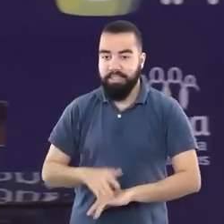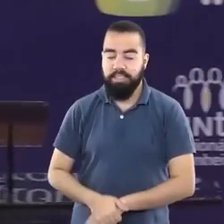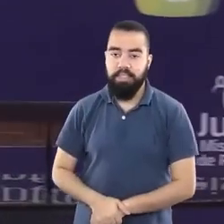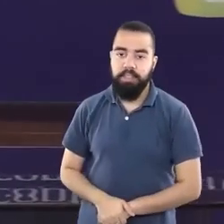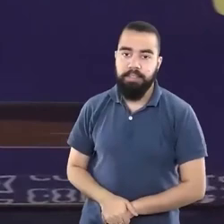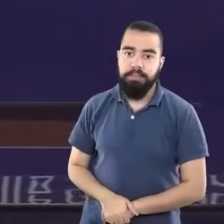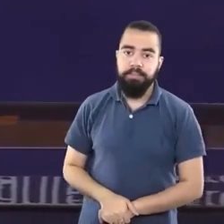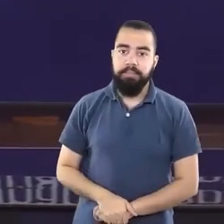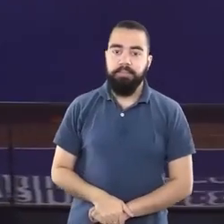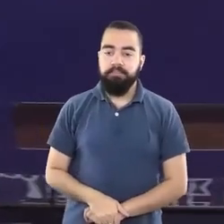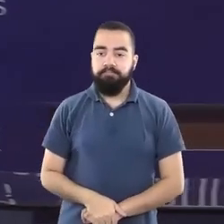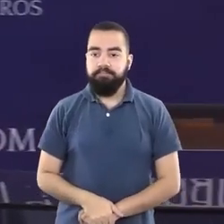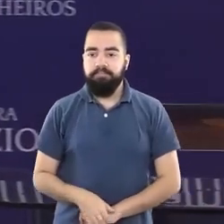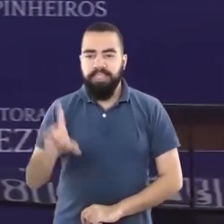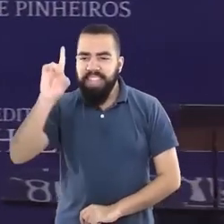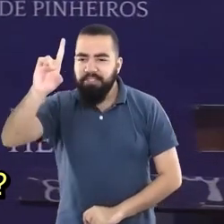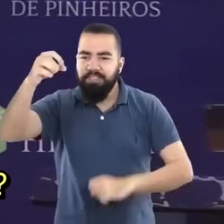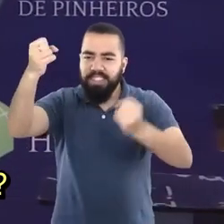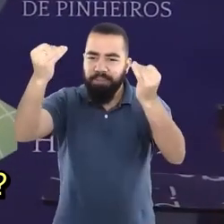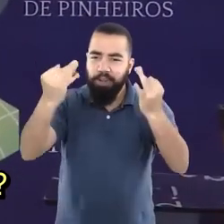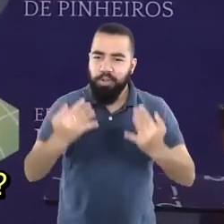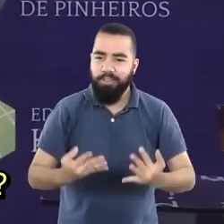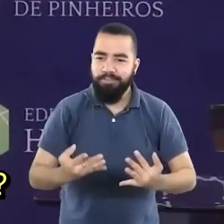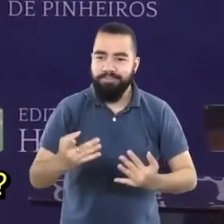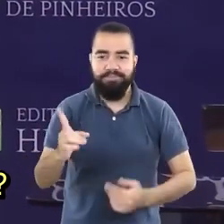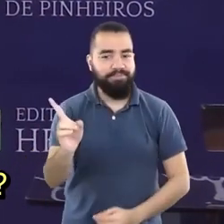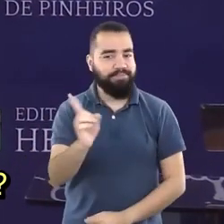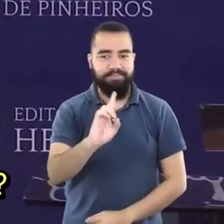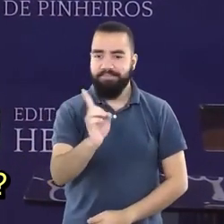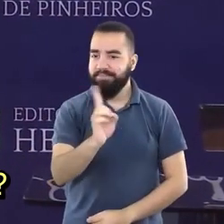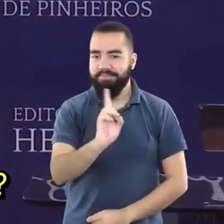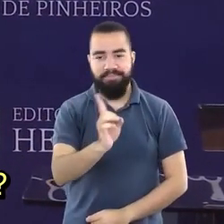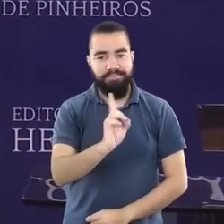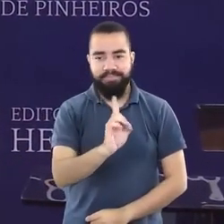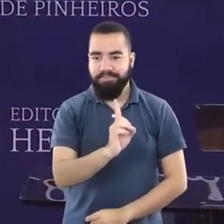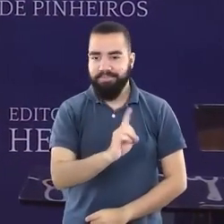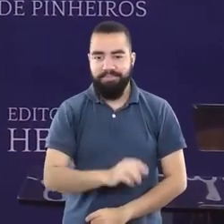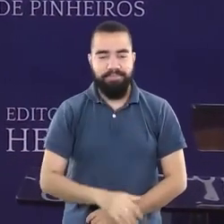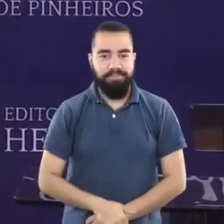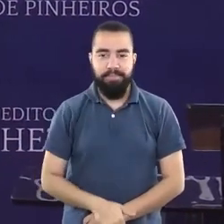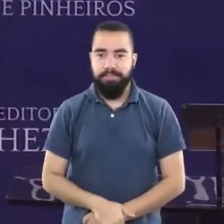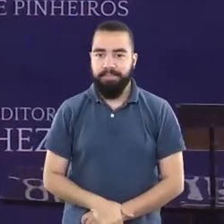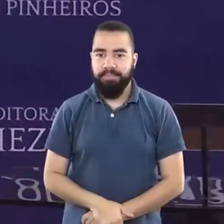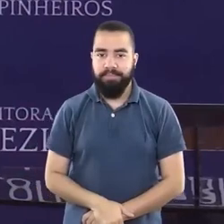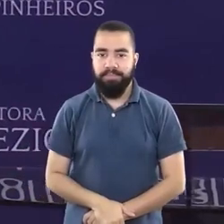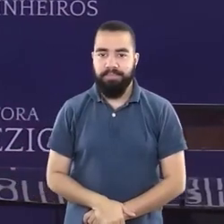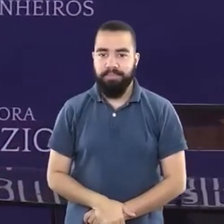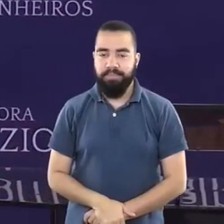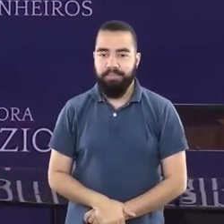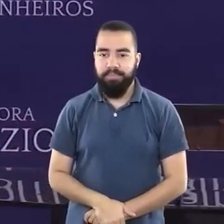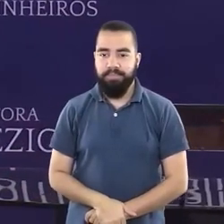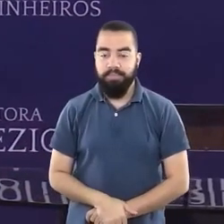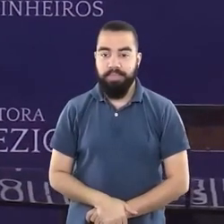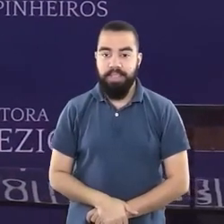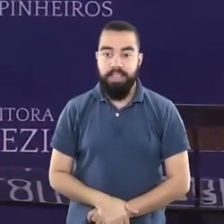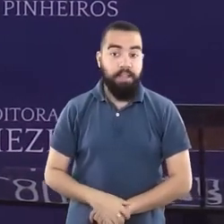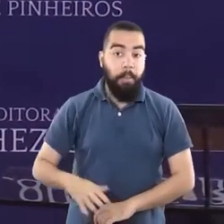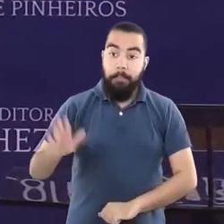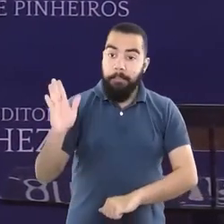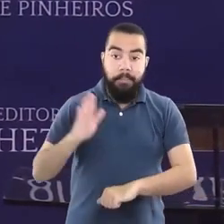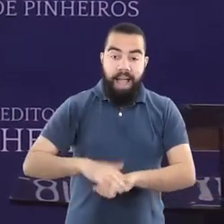Explicação, nem sempre. Sabe o que me impressiona no livro de Jó? É que você e eu sabemos o